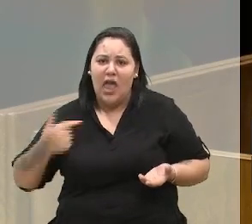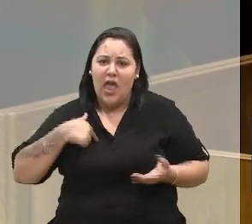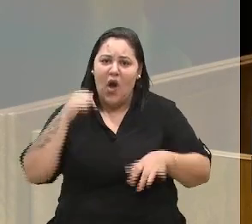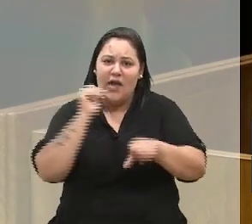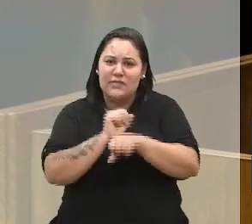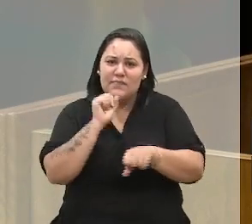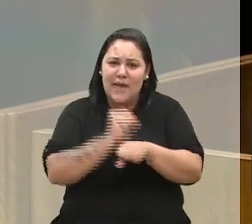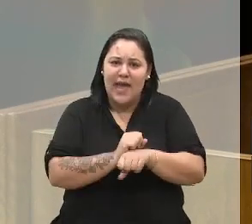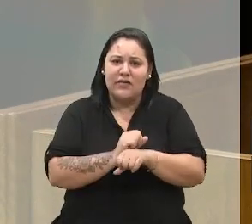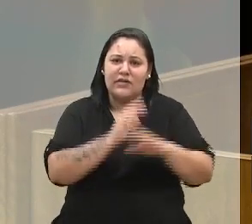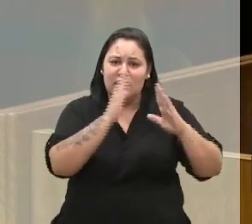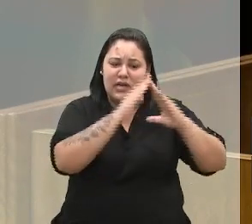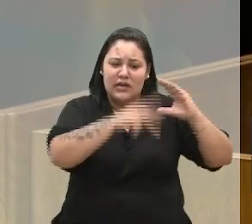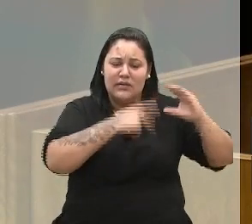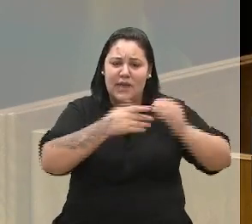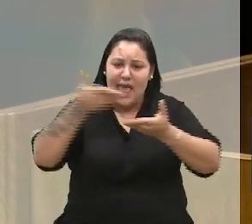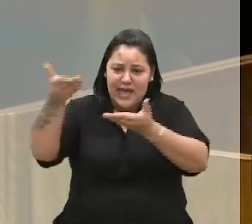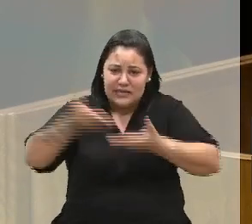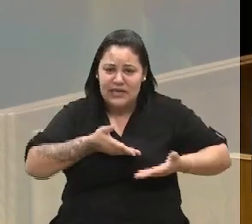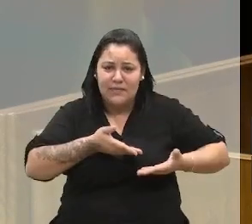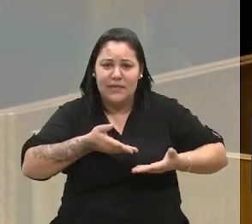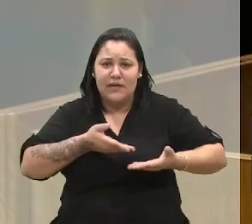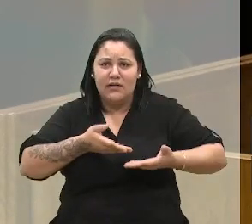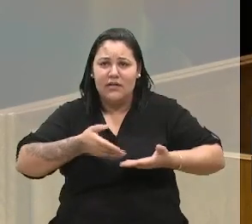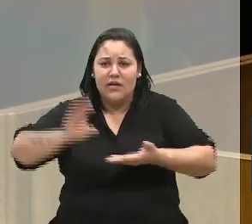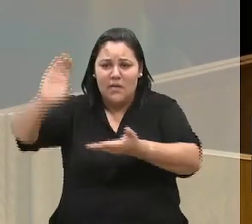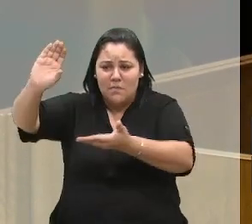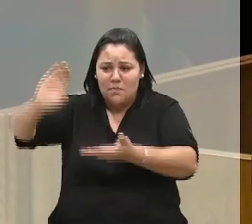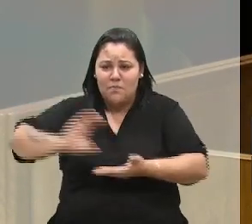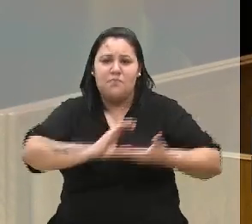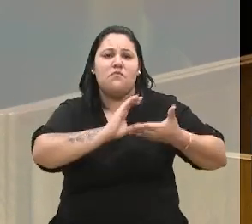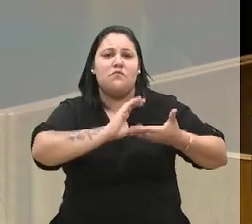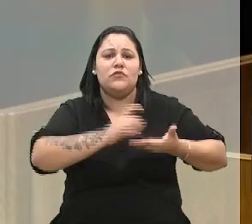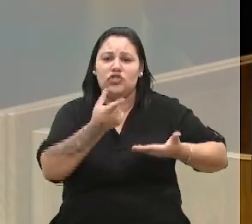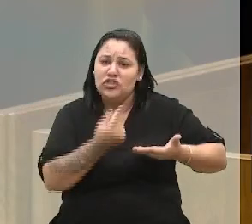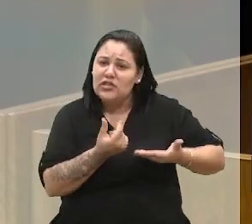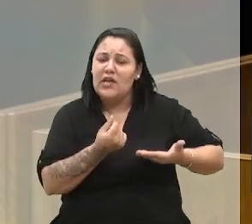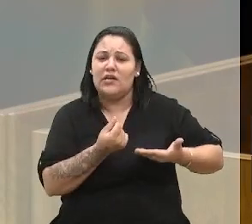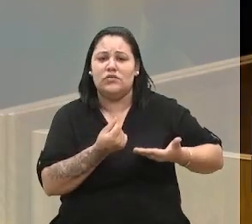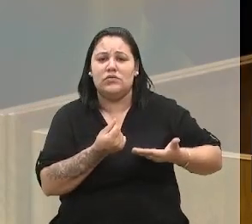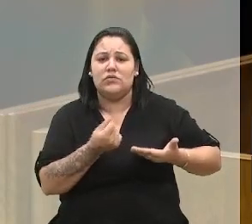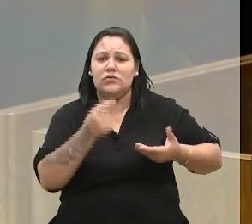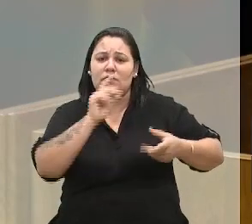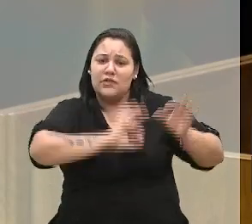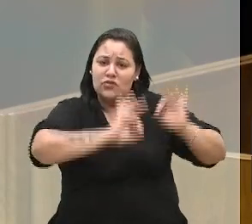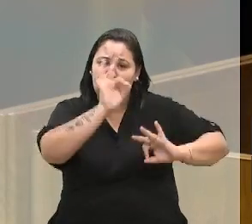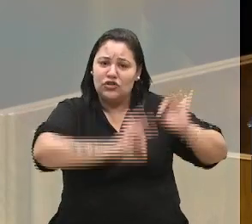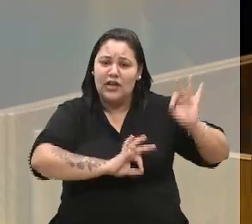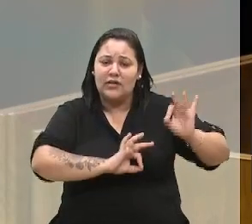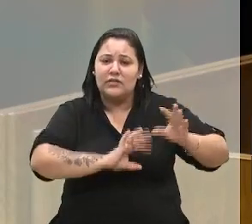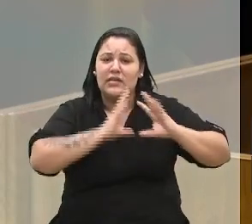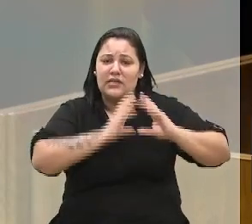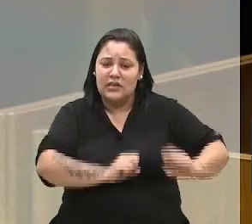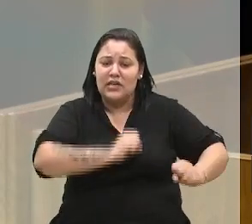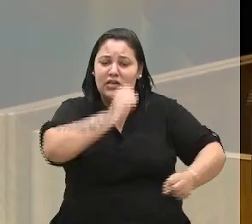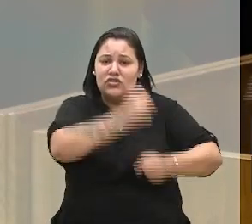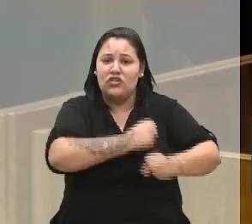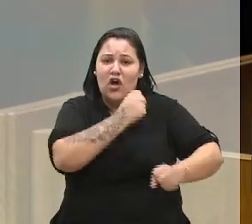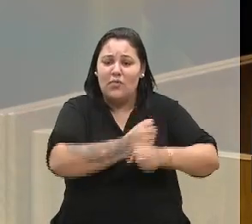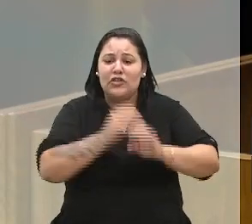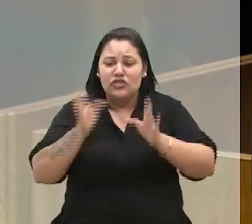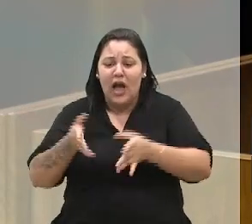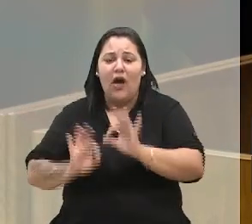receba mais transferência de recursos para os projetos que a Secretaria de Obras já